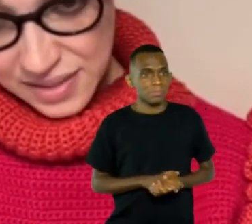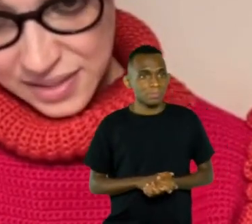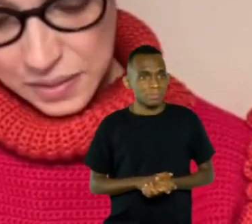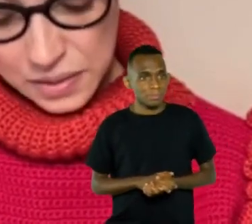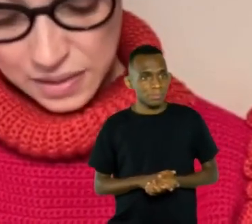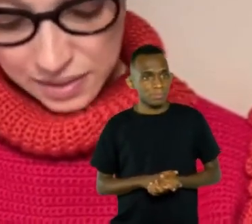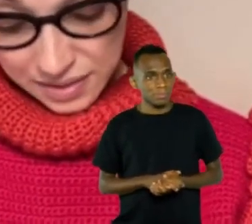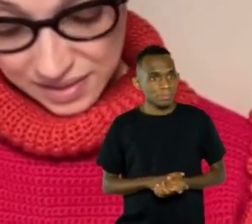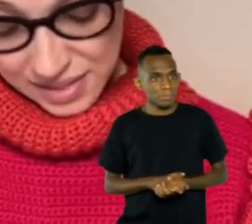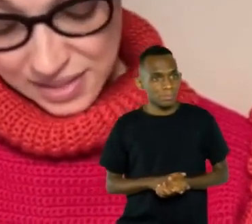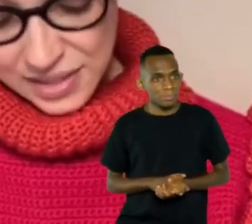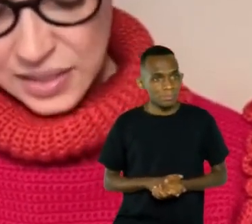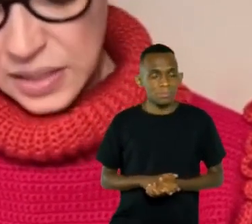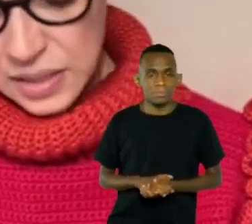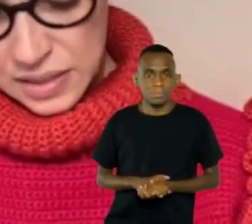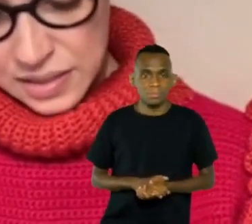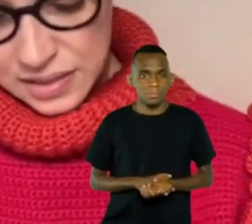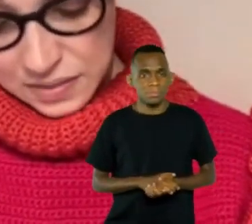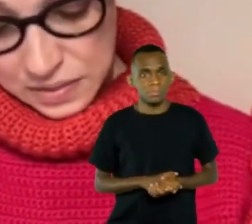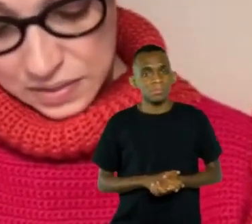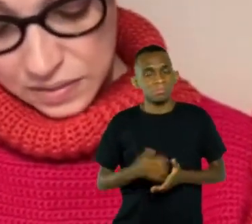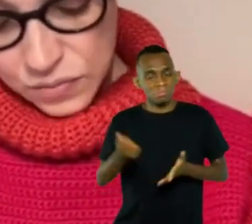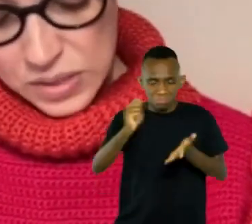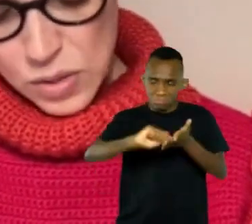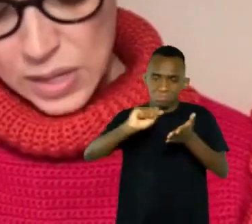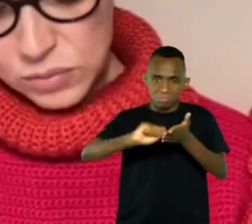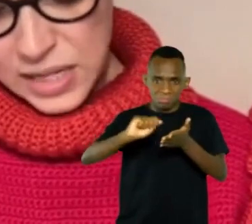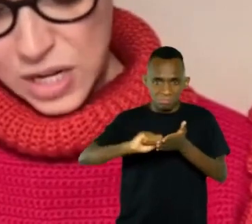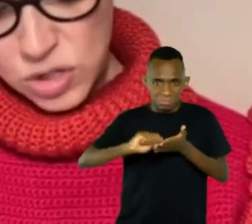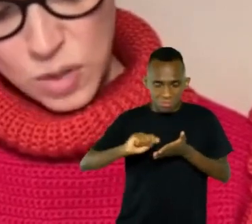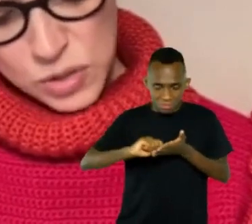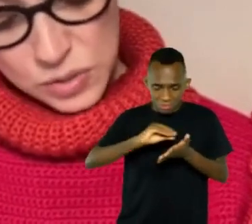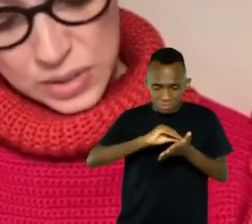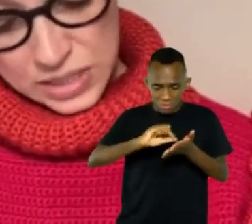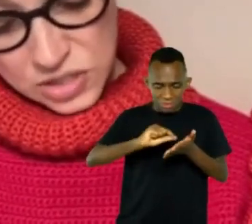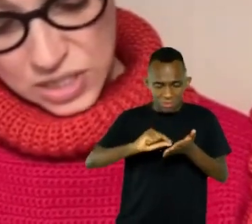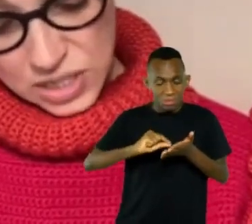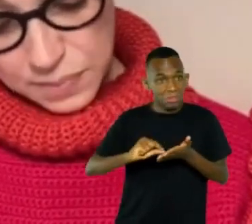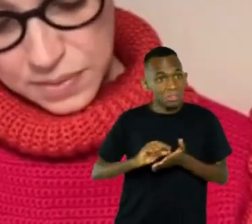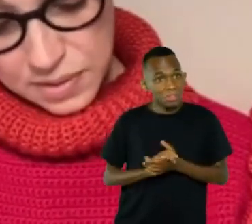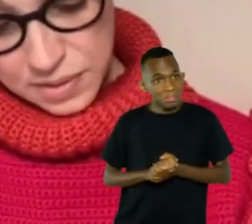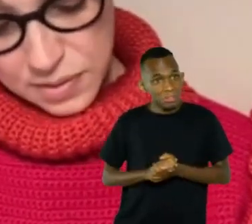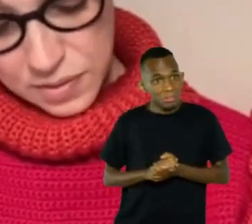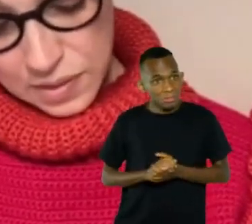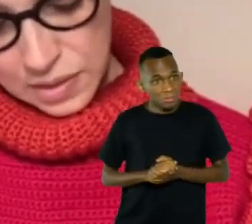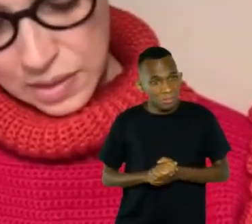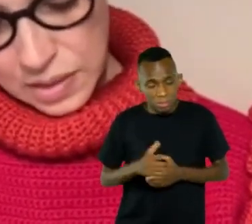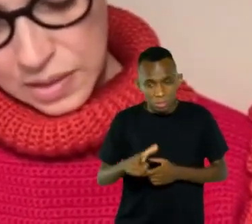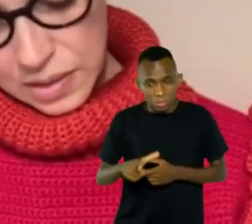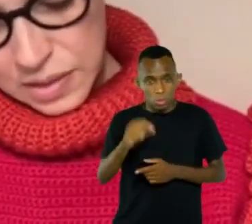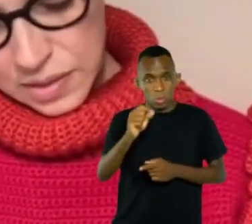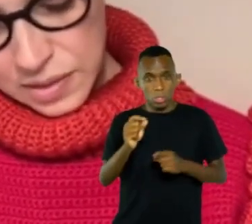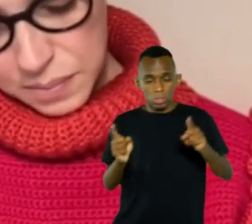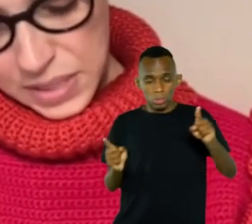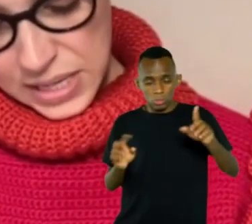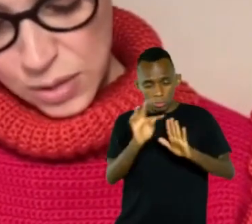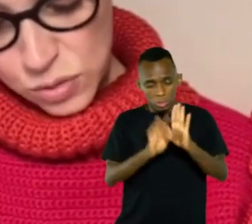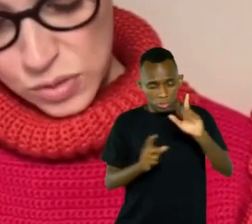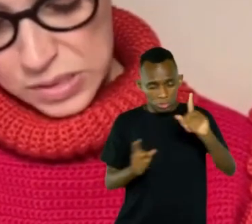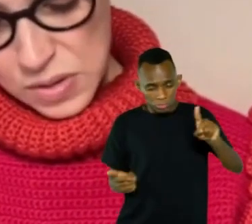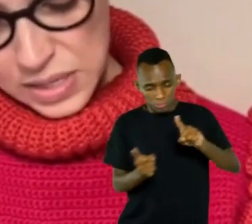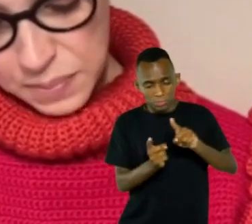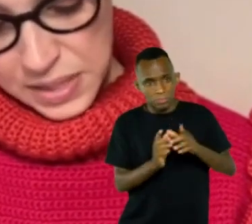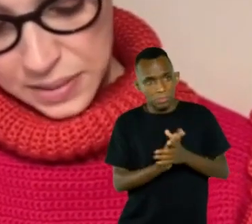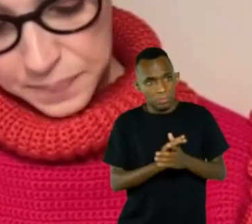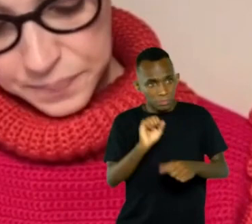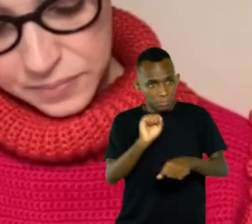Todo dobradinho e marcado com Vou marcador escolher um trecho não muito de grande texto. aqui. Escolheu? Peraí que eu